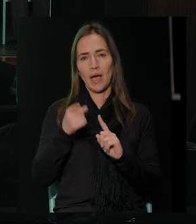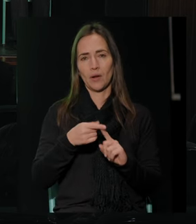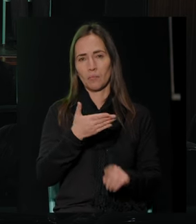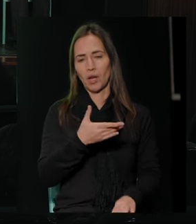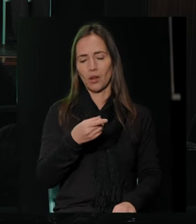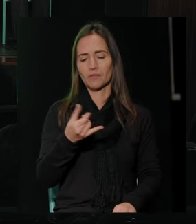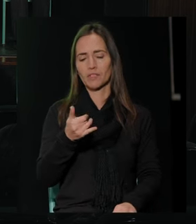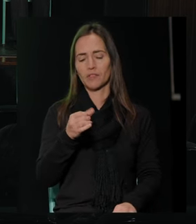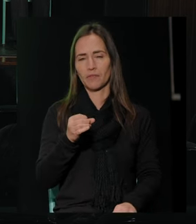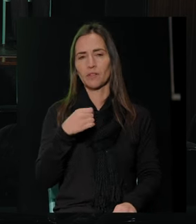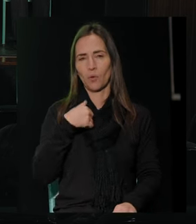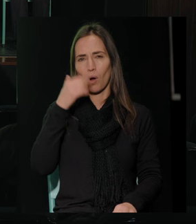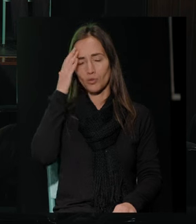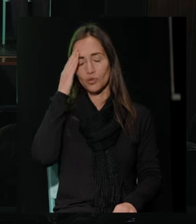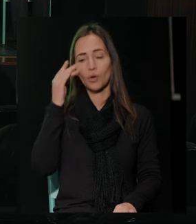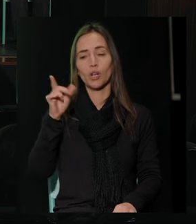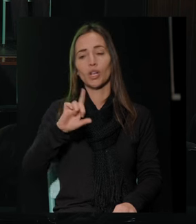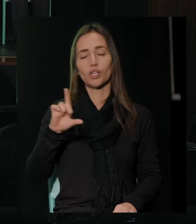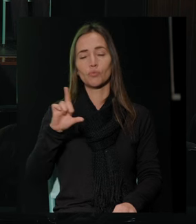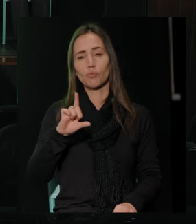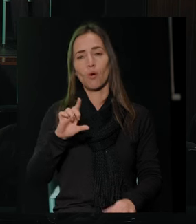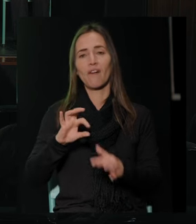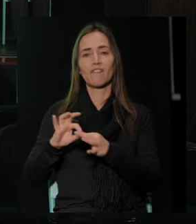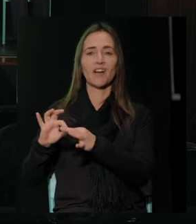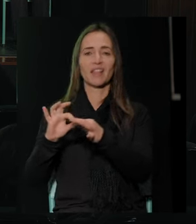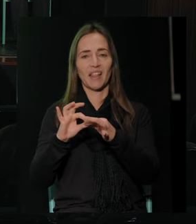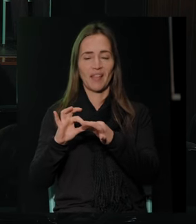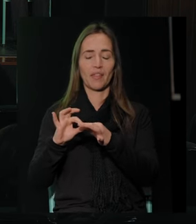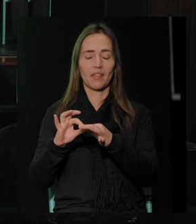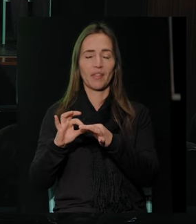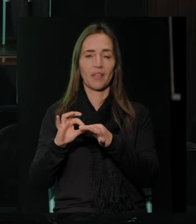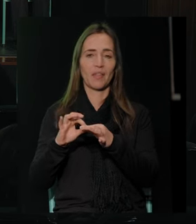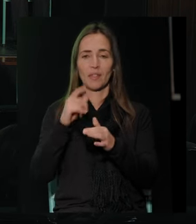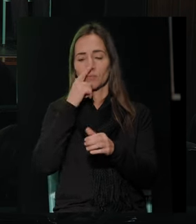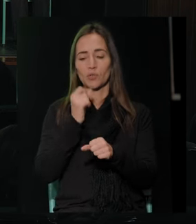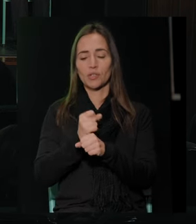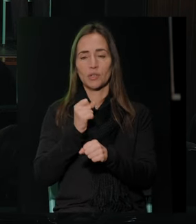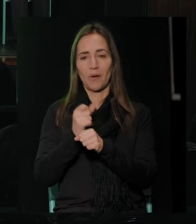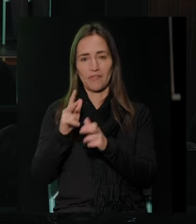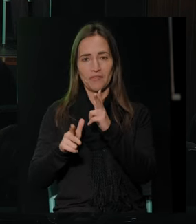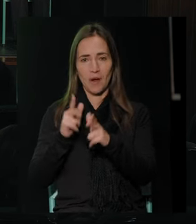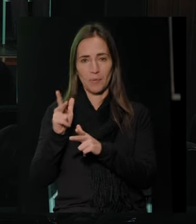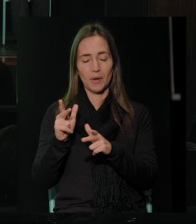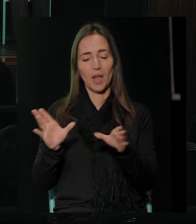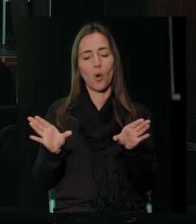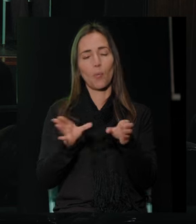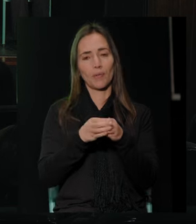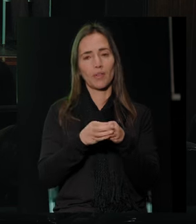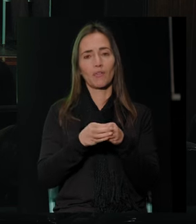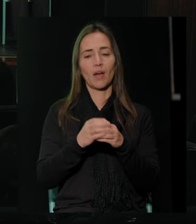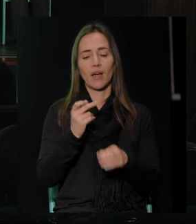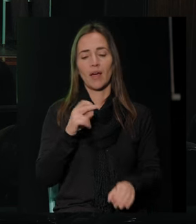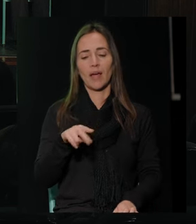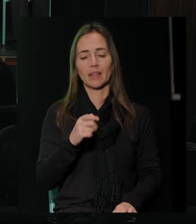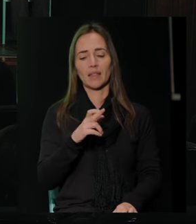1920, acho eu, havia em Lisboa a Fraternidade Operária, que era uma cooperativa da qual pertenceu o Antero de Cantal, a